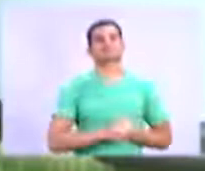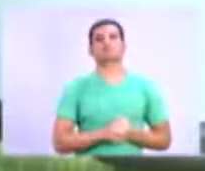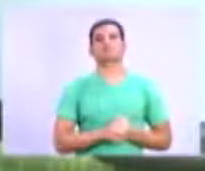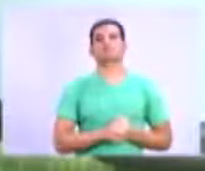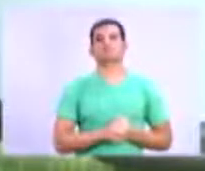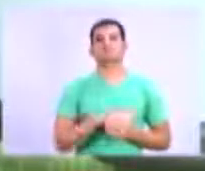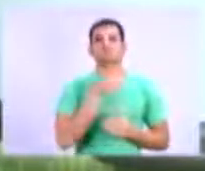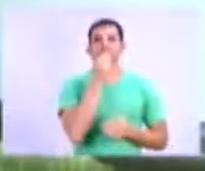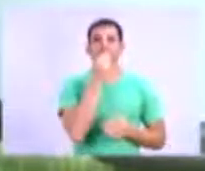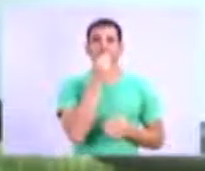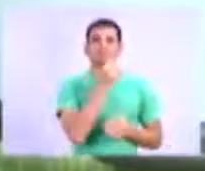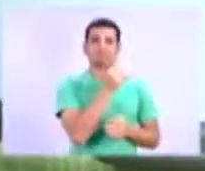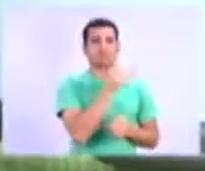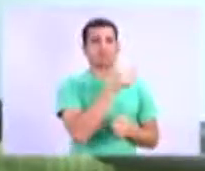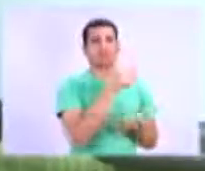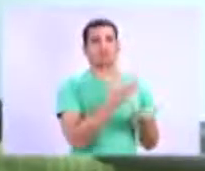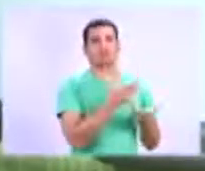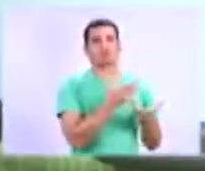esteja trazendo